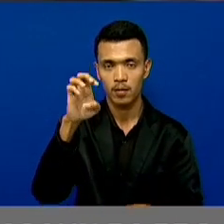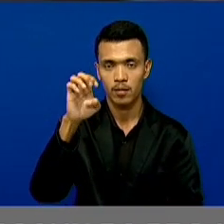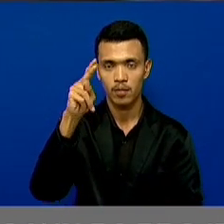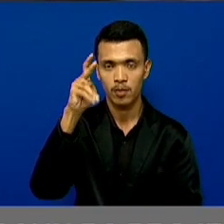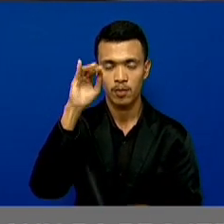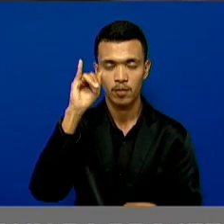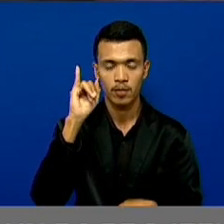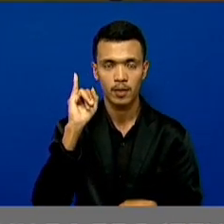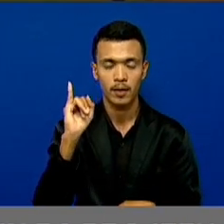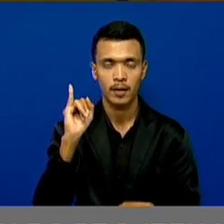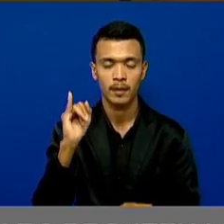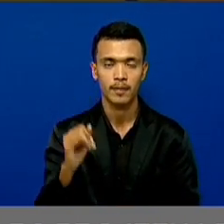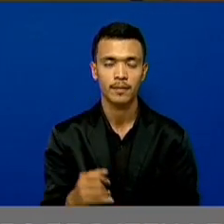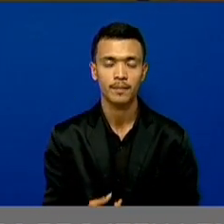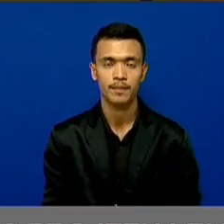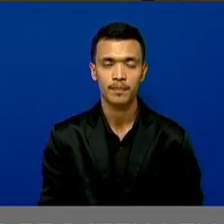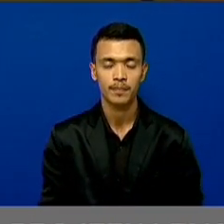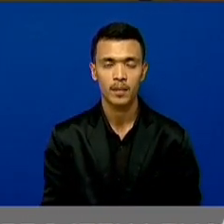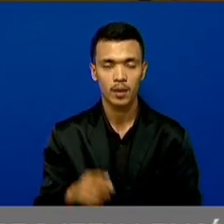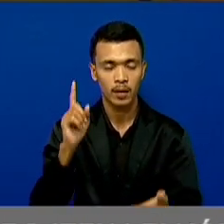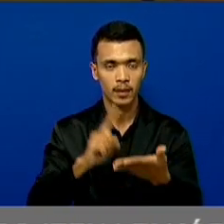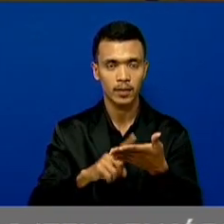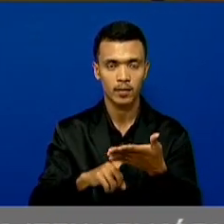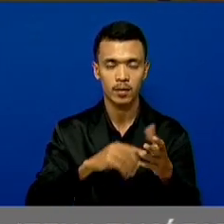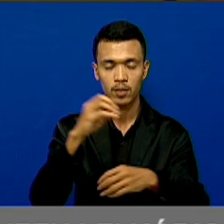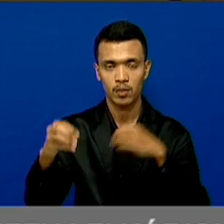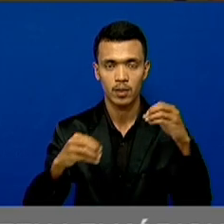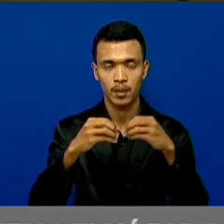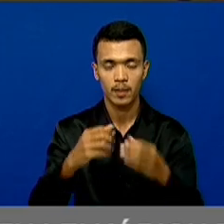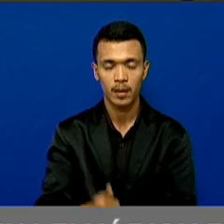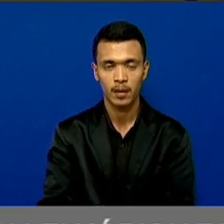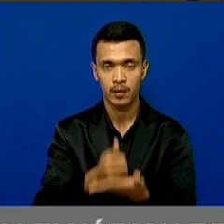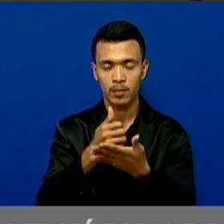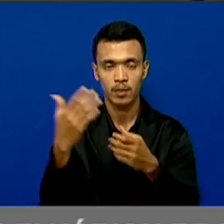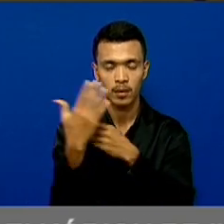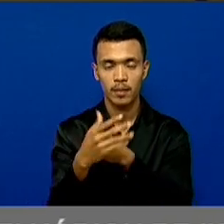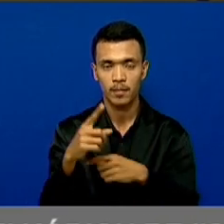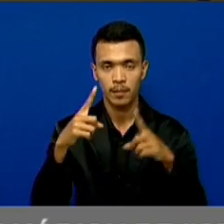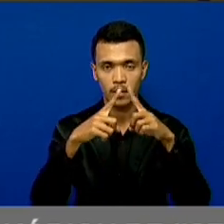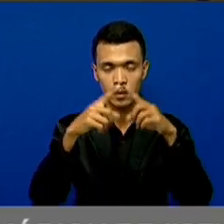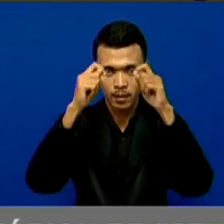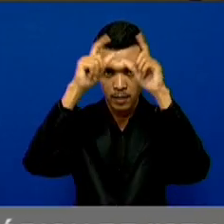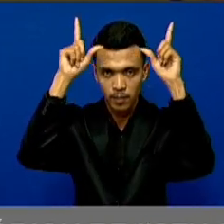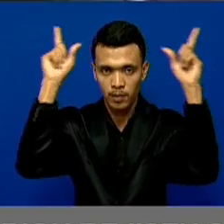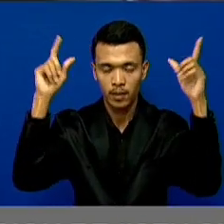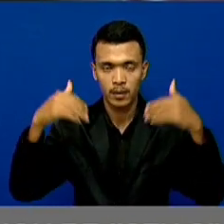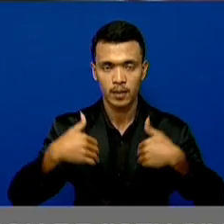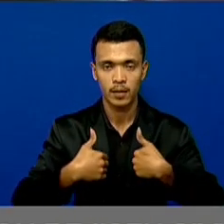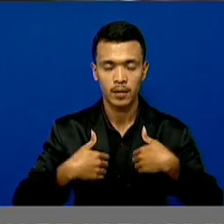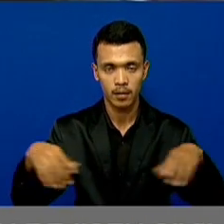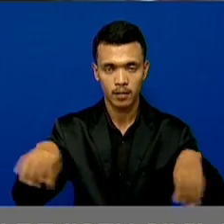Seri Setiahazi Mot Isam, onde discute com o apoio Brunei Niang, ba Timor-Leste e a Setor